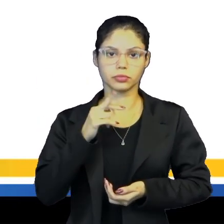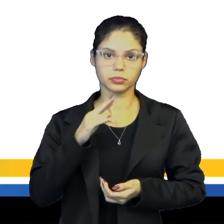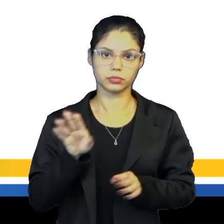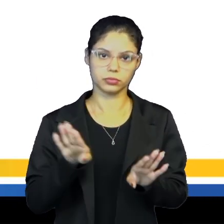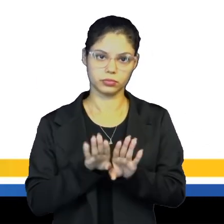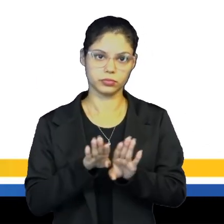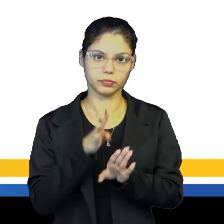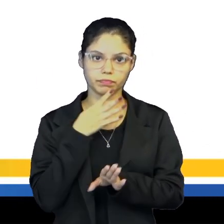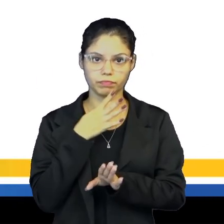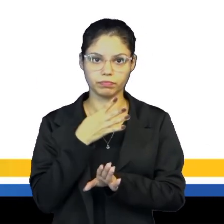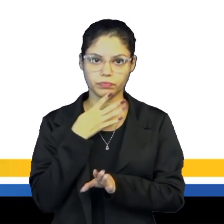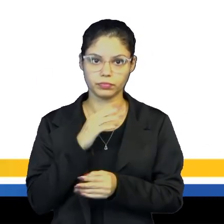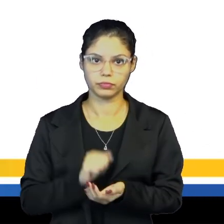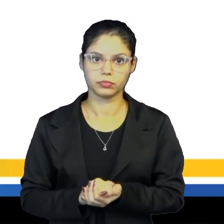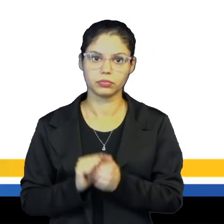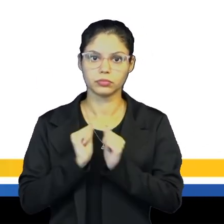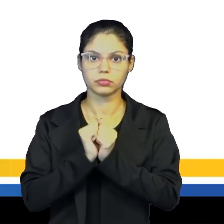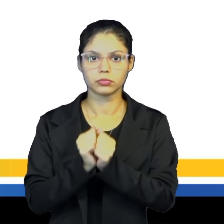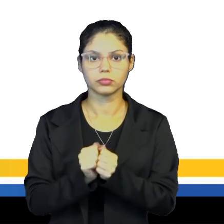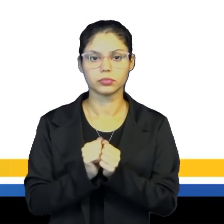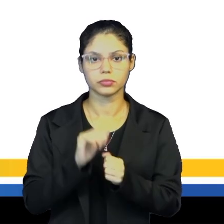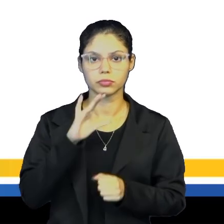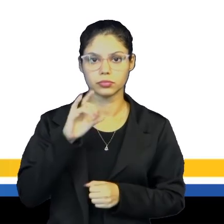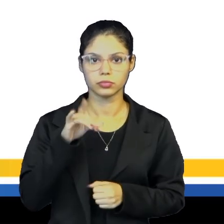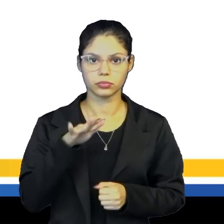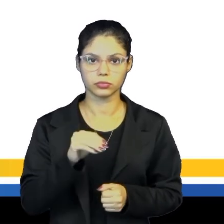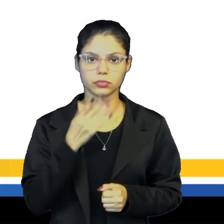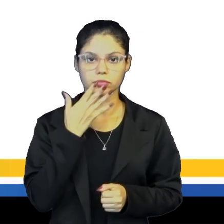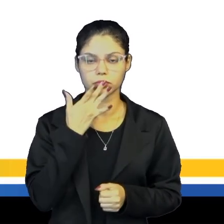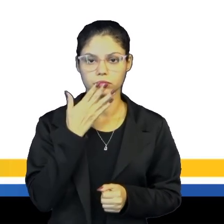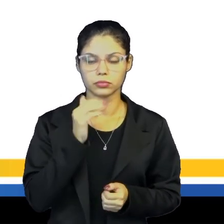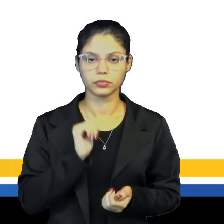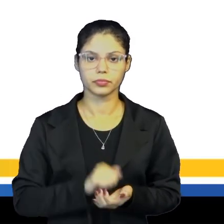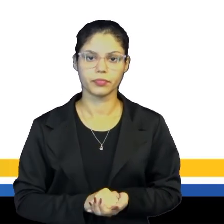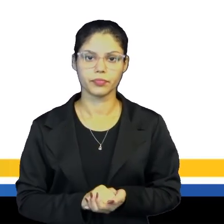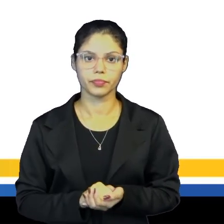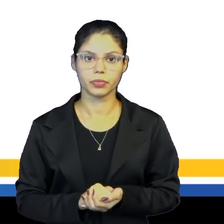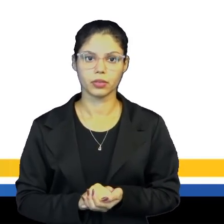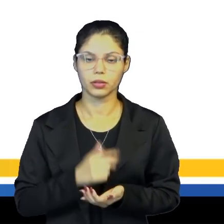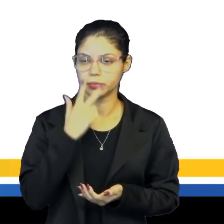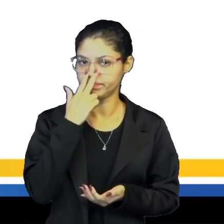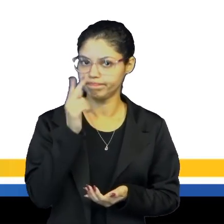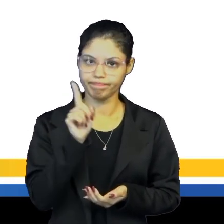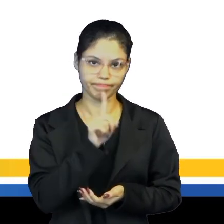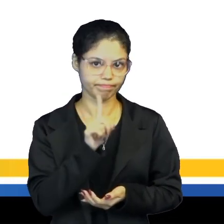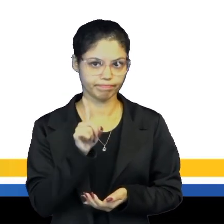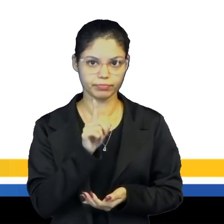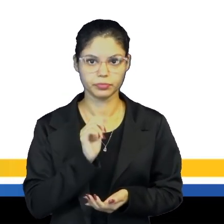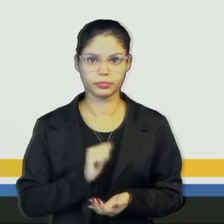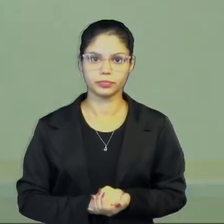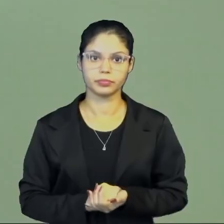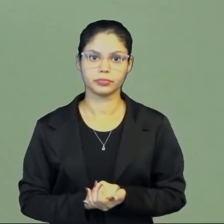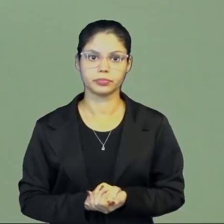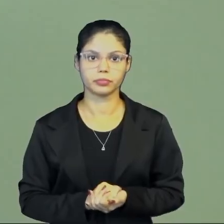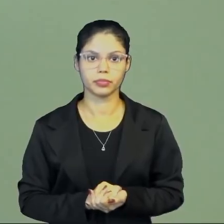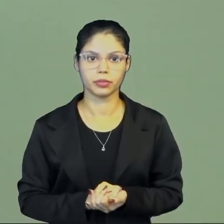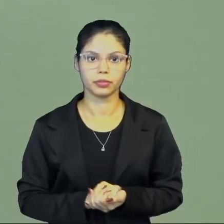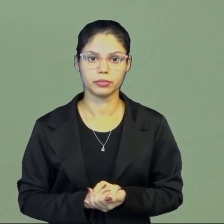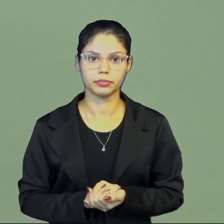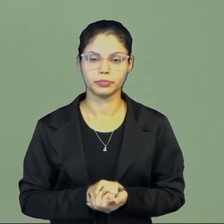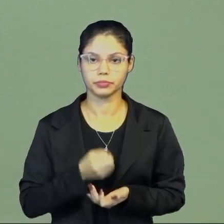são também conhecidas juntamente como cinza, como cores neutras e não aparecem no círculo